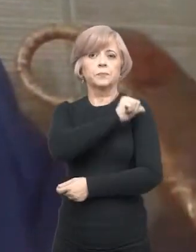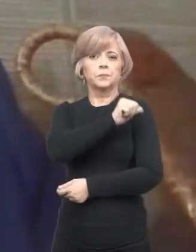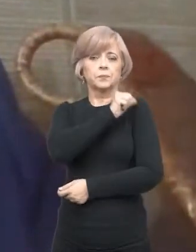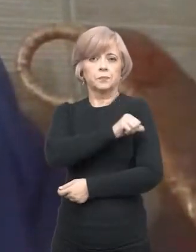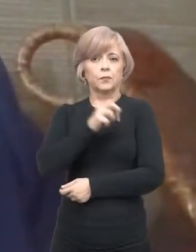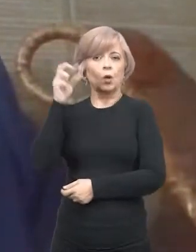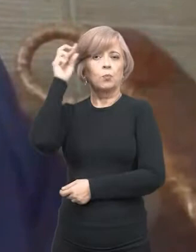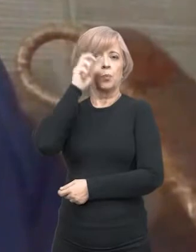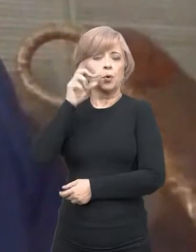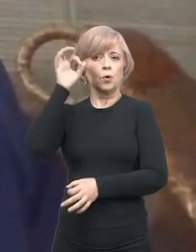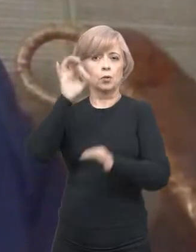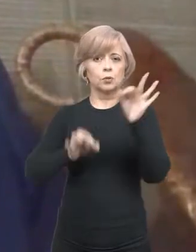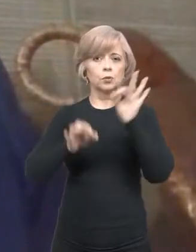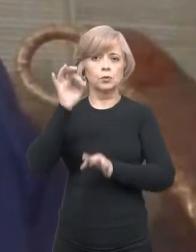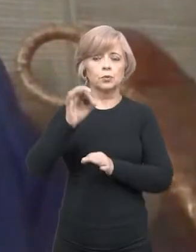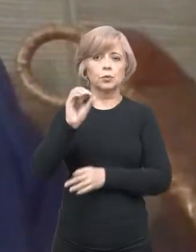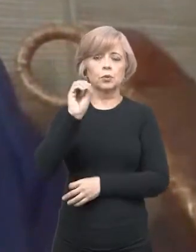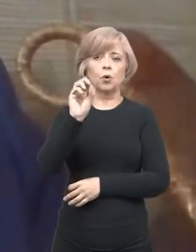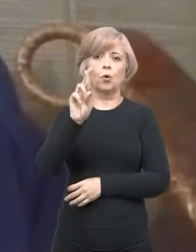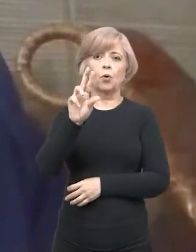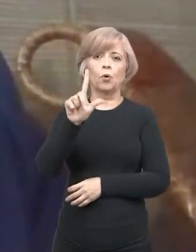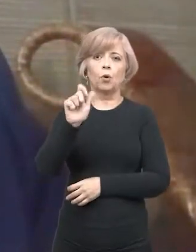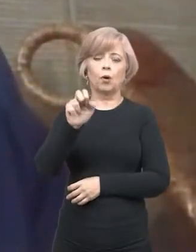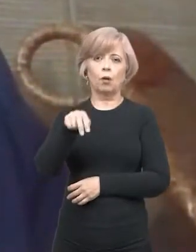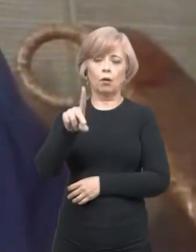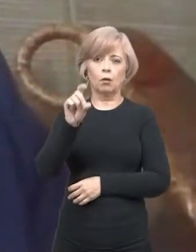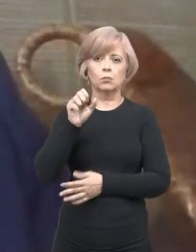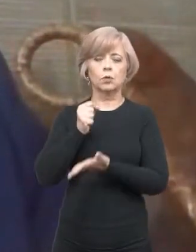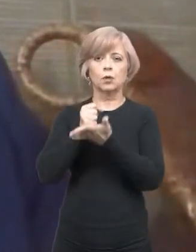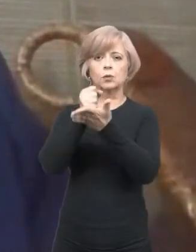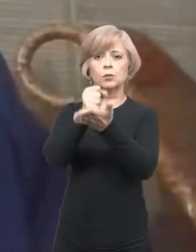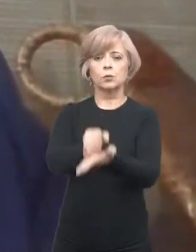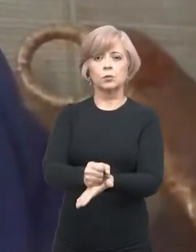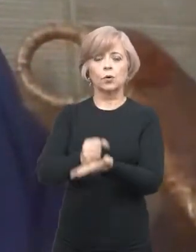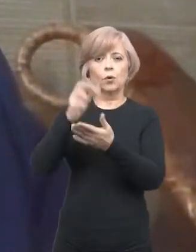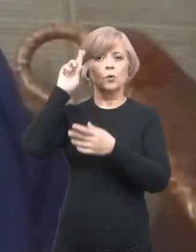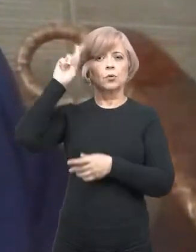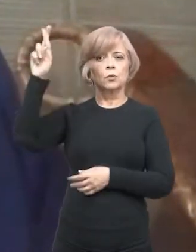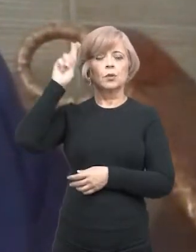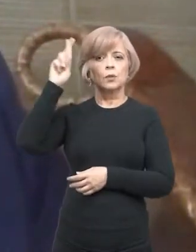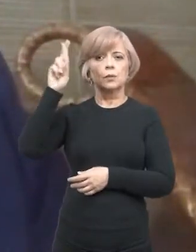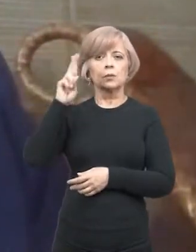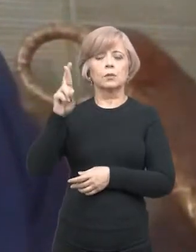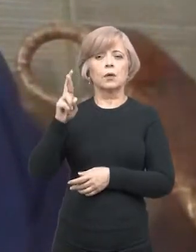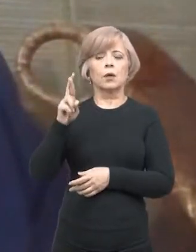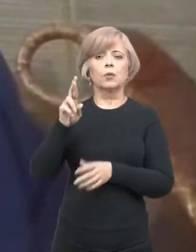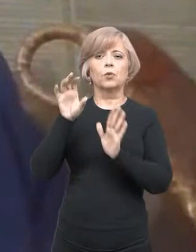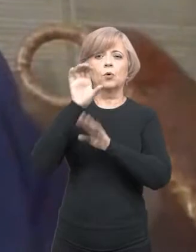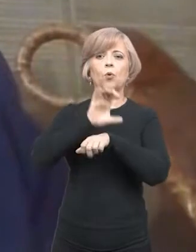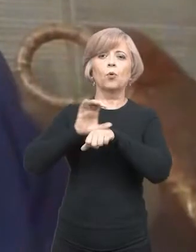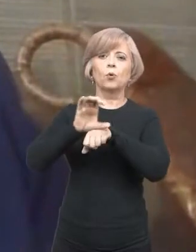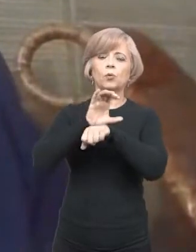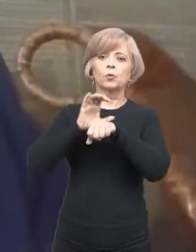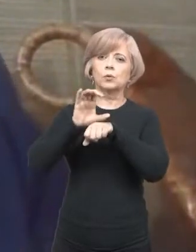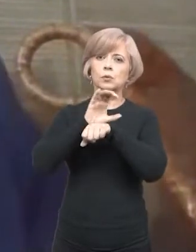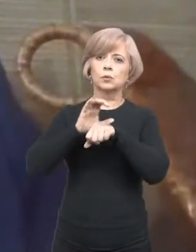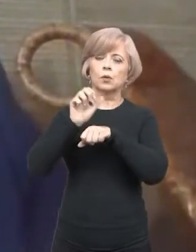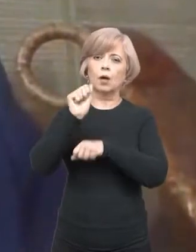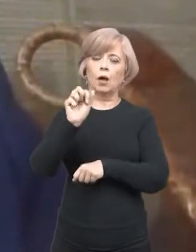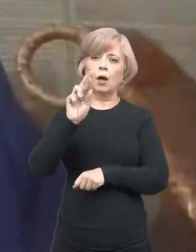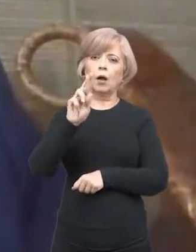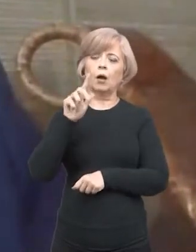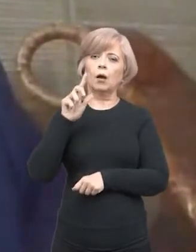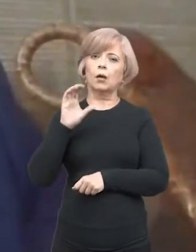o Procurador de Justiça Orlando Belém, assessor-chefe da Assessoria de Recursos Constitucionais Criminais,